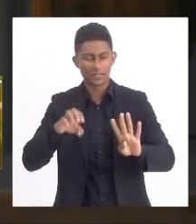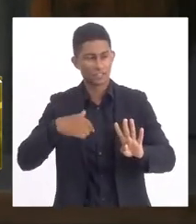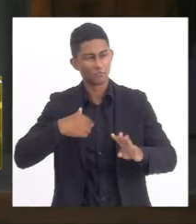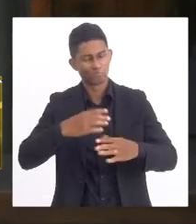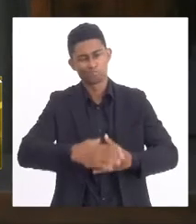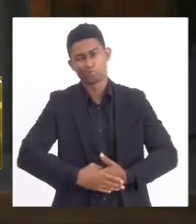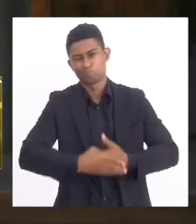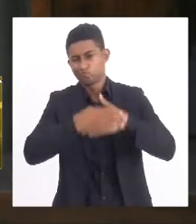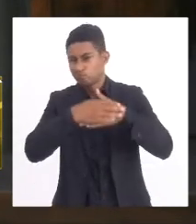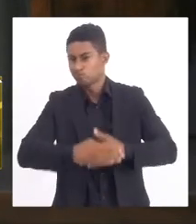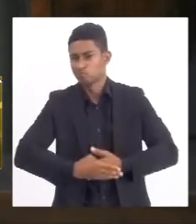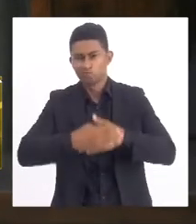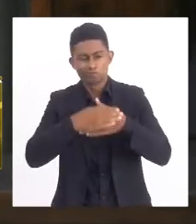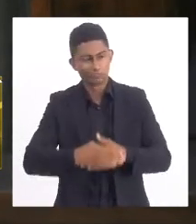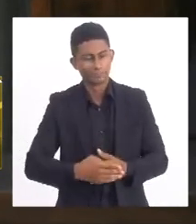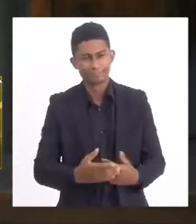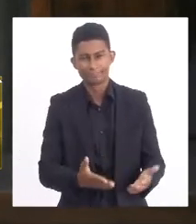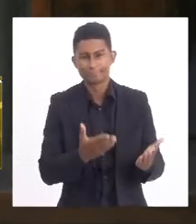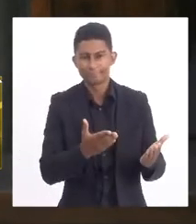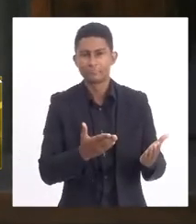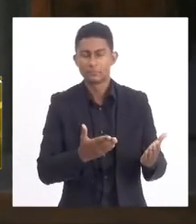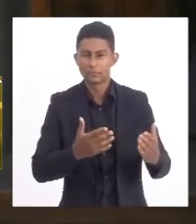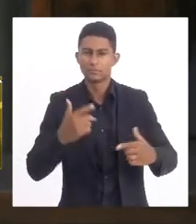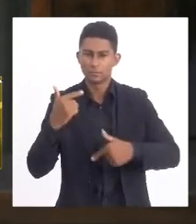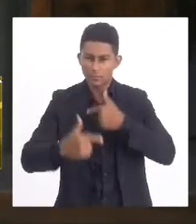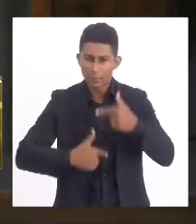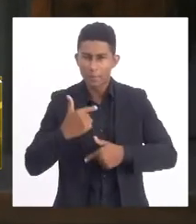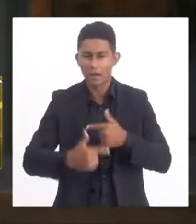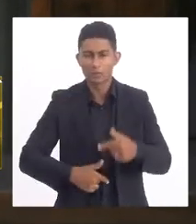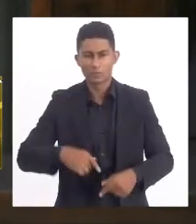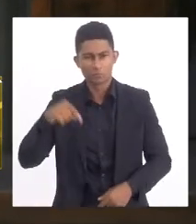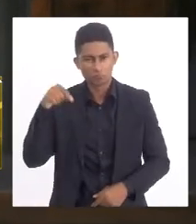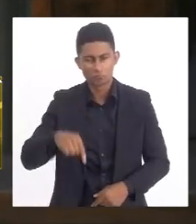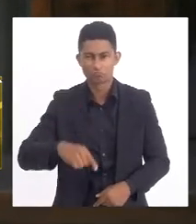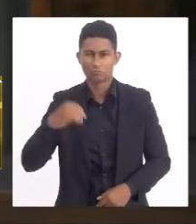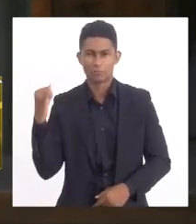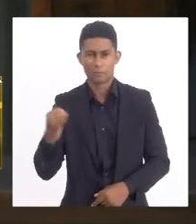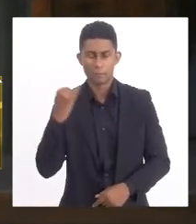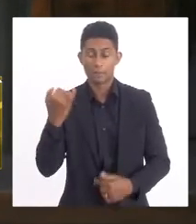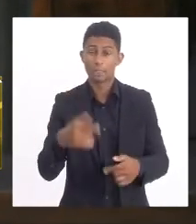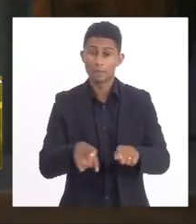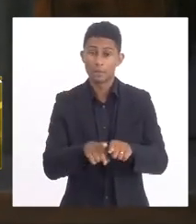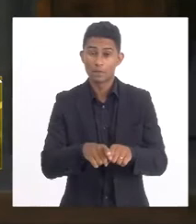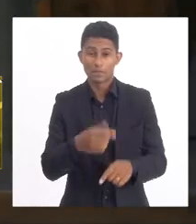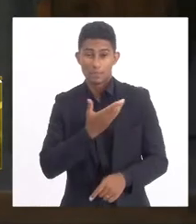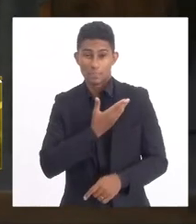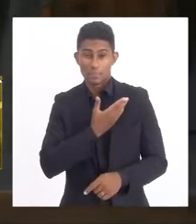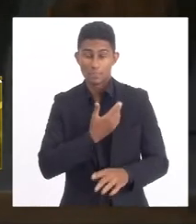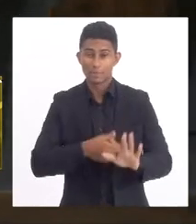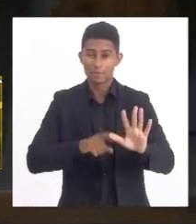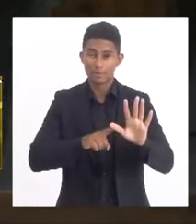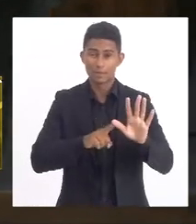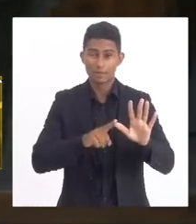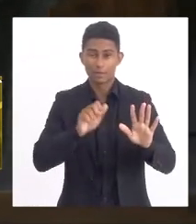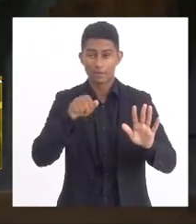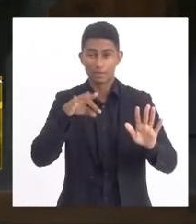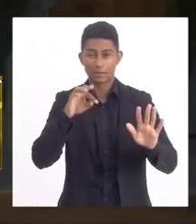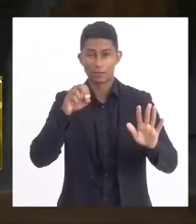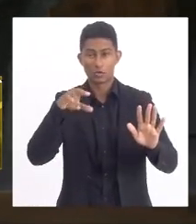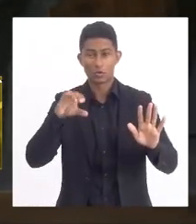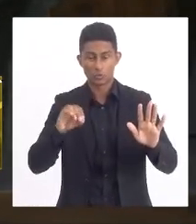e pelo que o senhor falou o trabalho realizado aqui e meu amigo António Lourenço presidente da